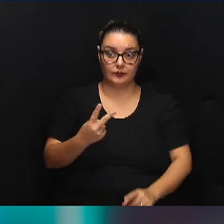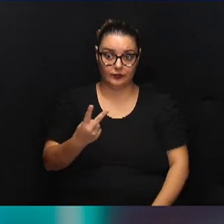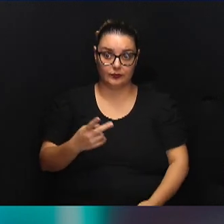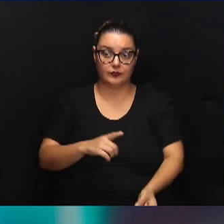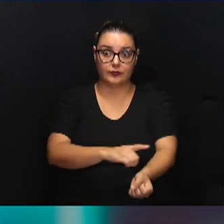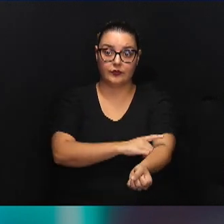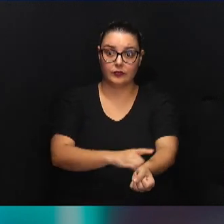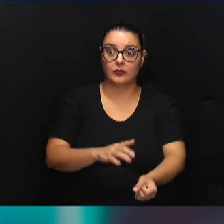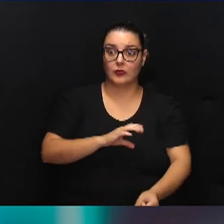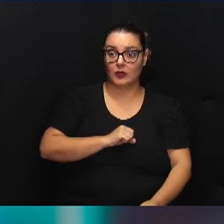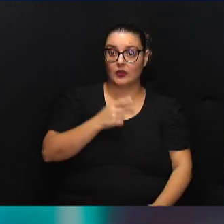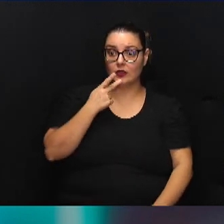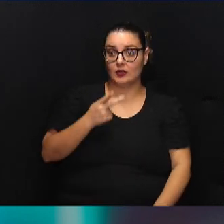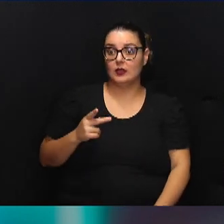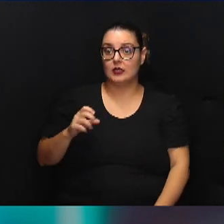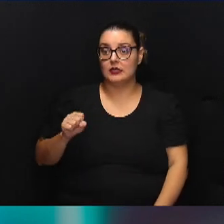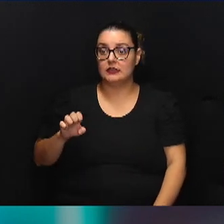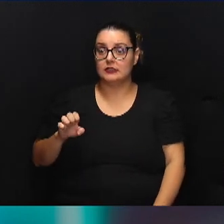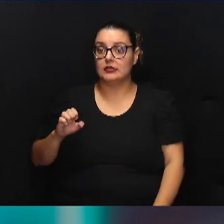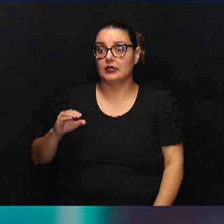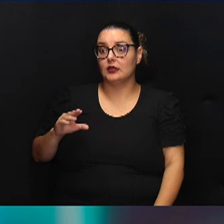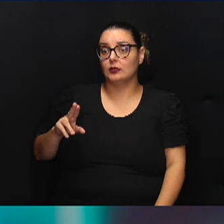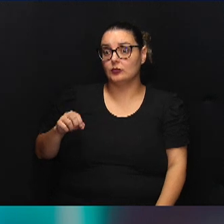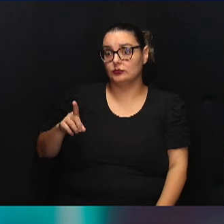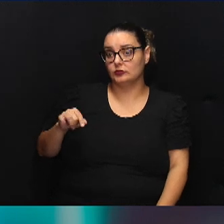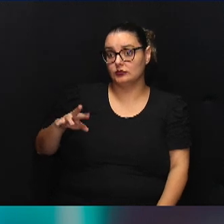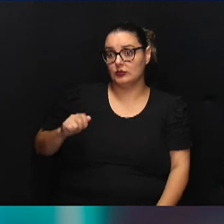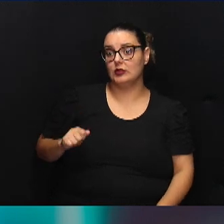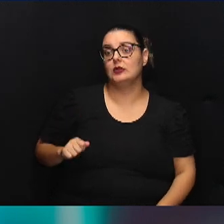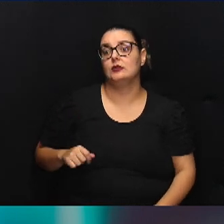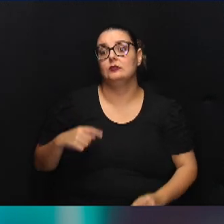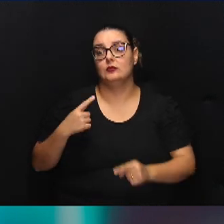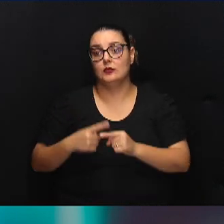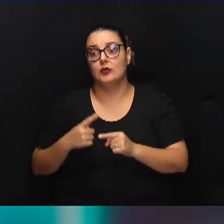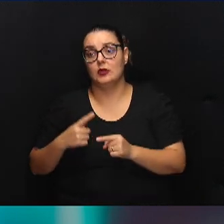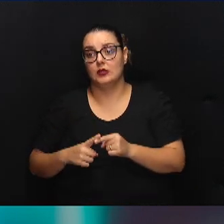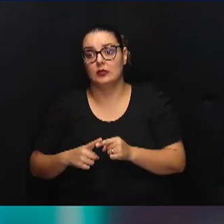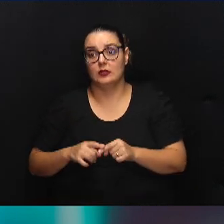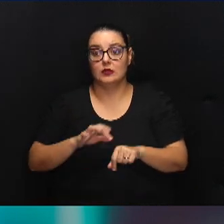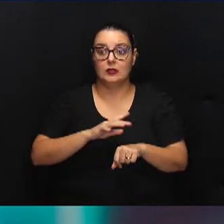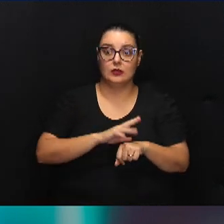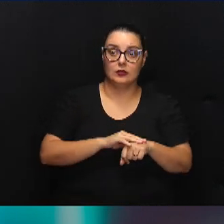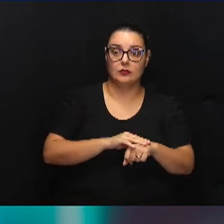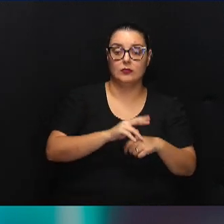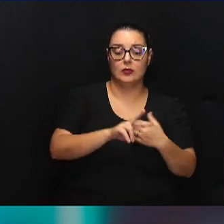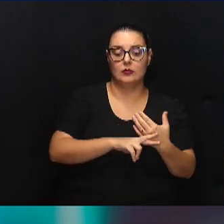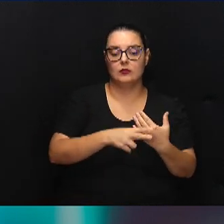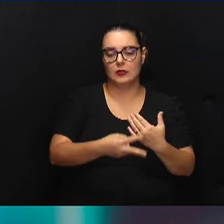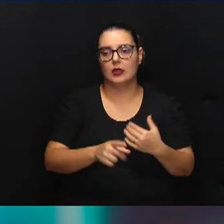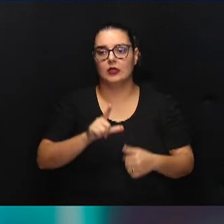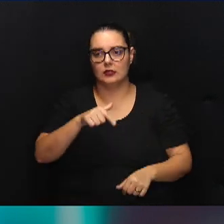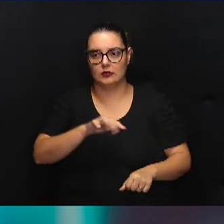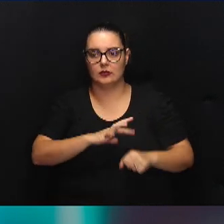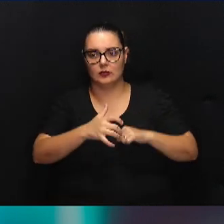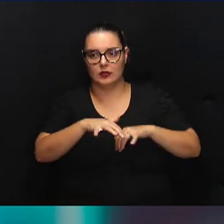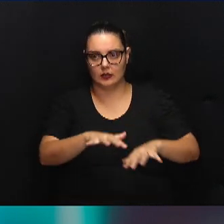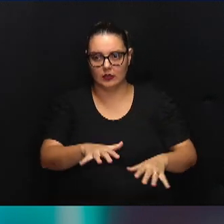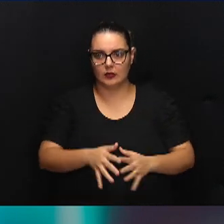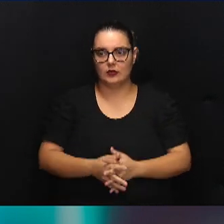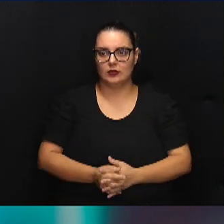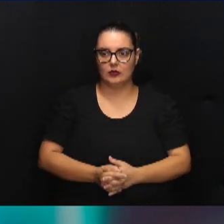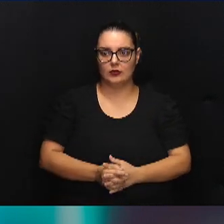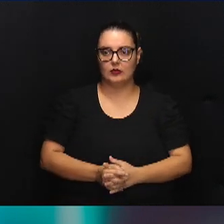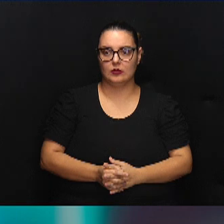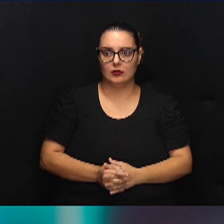também gosta de chamar de secundária, porque veio a partir de uma doença. Então, pós-pandemia, doutor